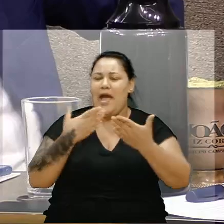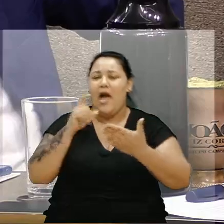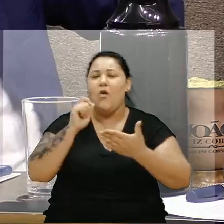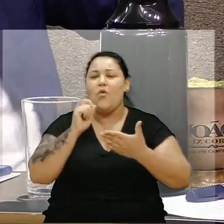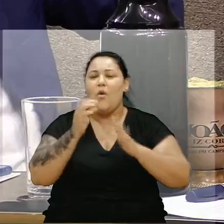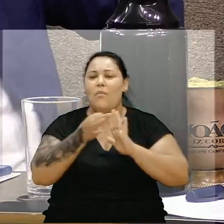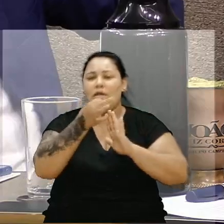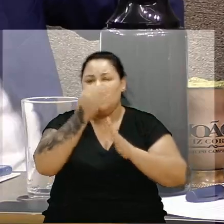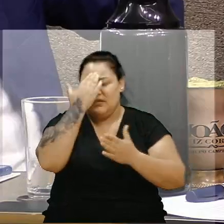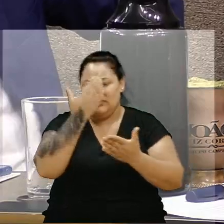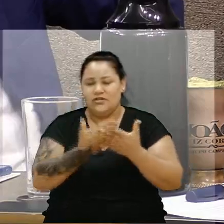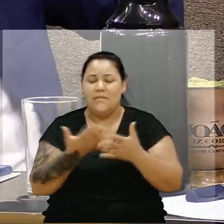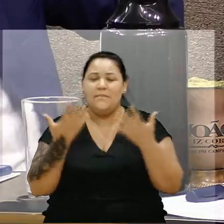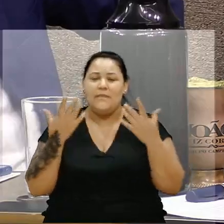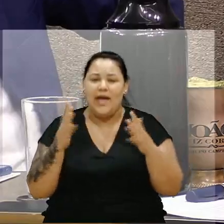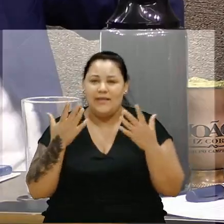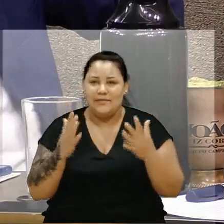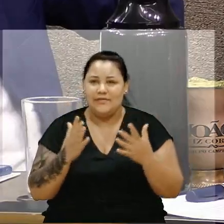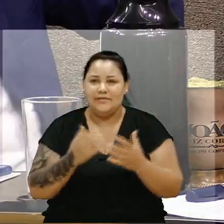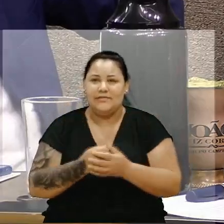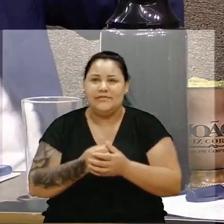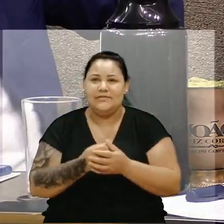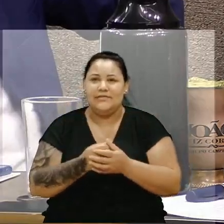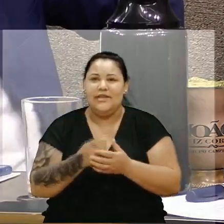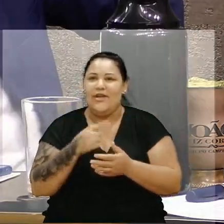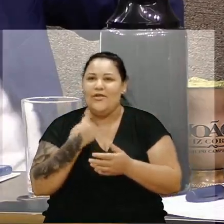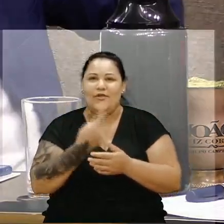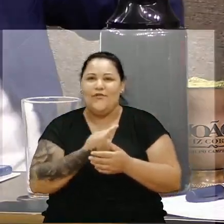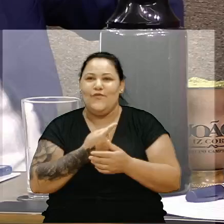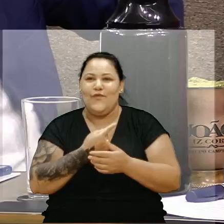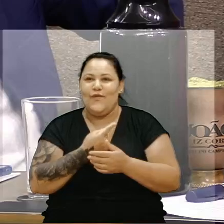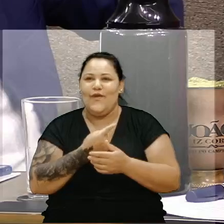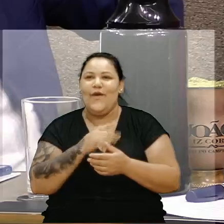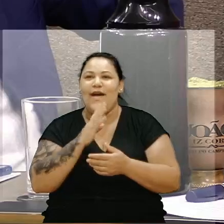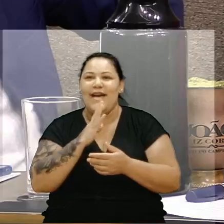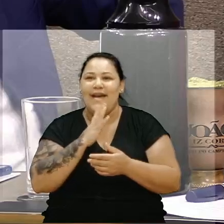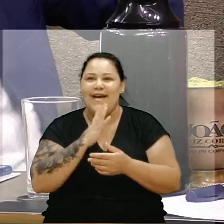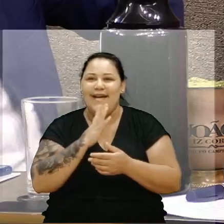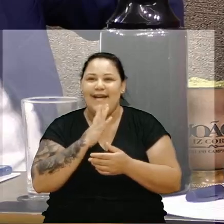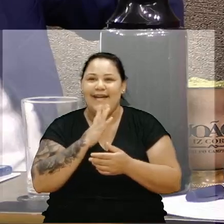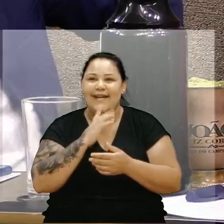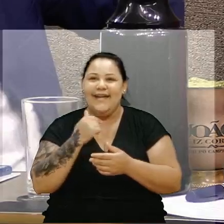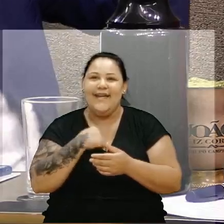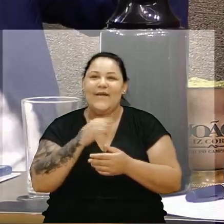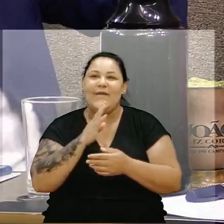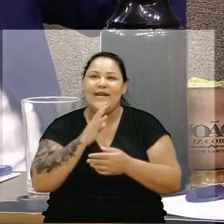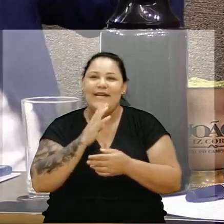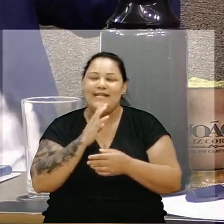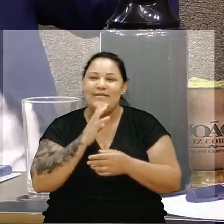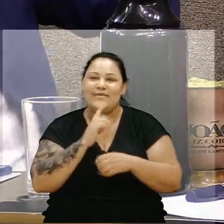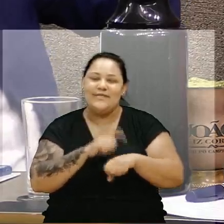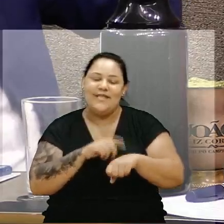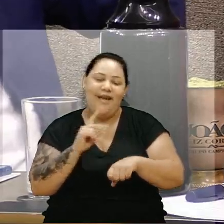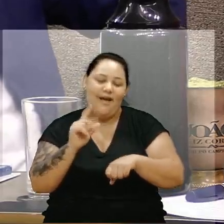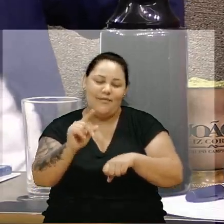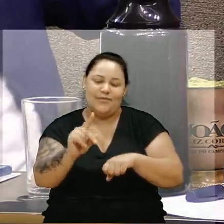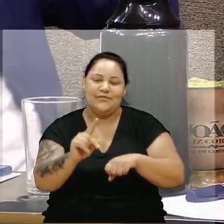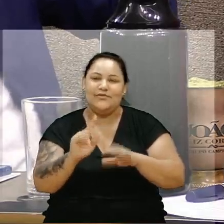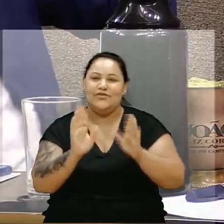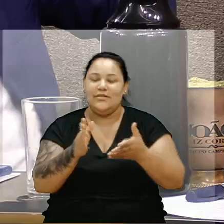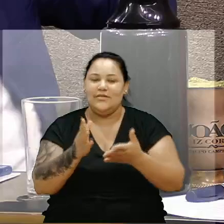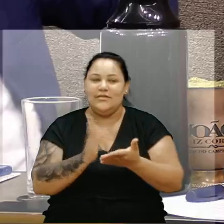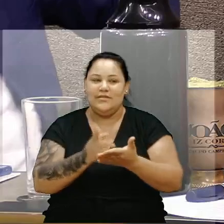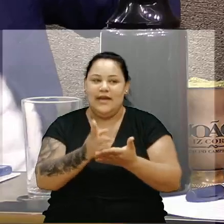acredita. Parabéns. Eu não vou disputar aqui quem conhece há mais tempo, eu conheço o Daniel um pouquinho, mas sempre lhe admirei muito